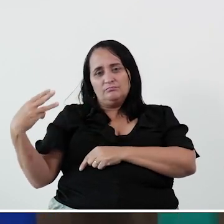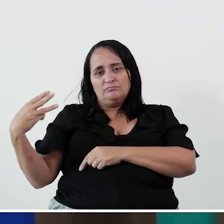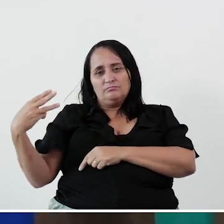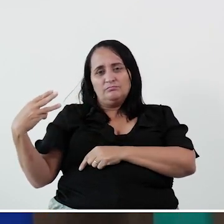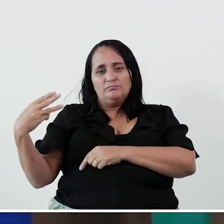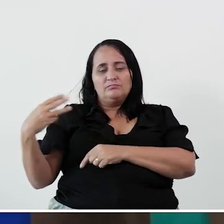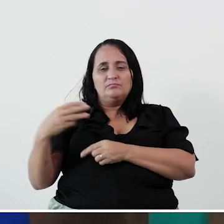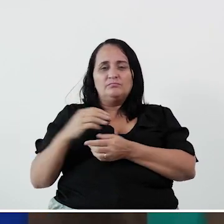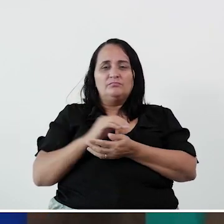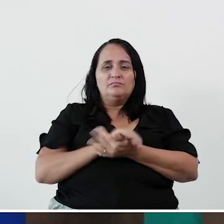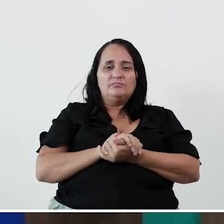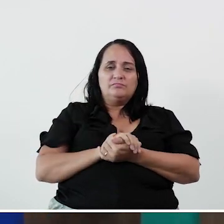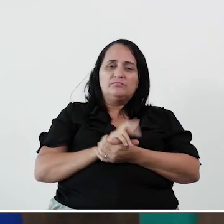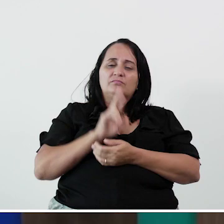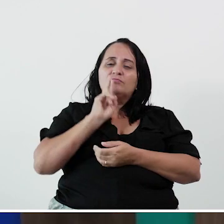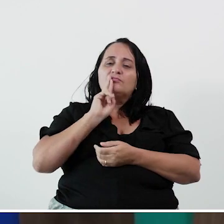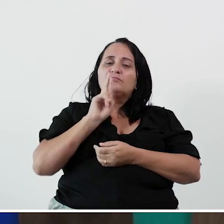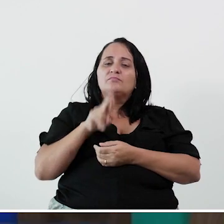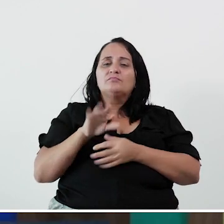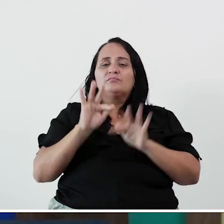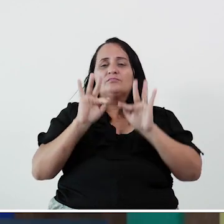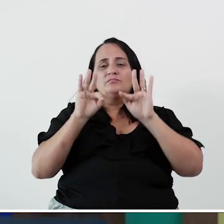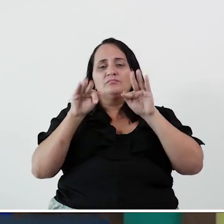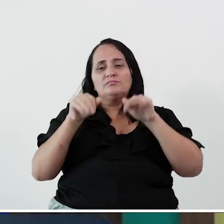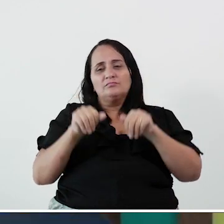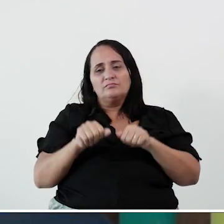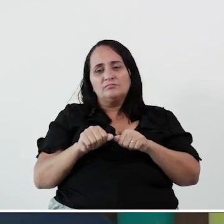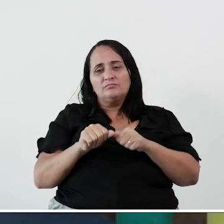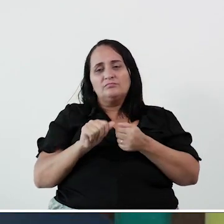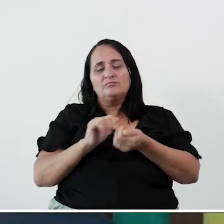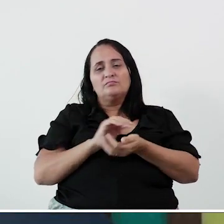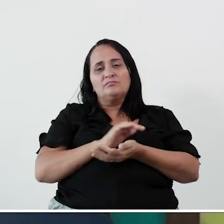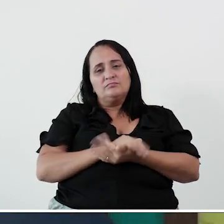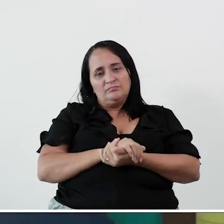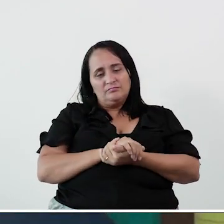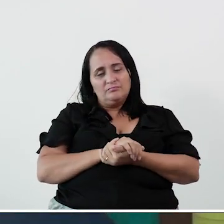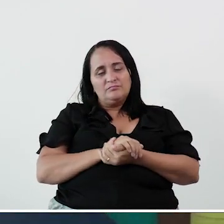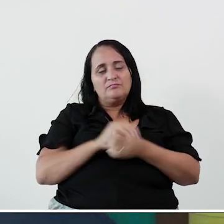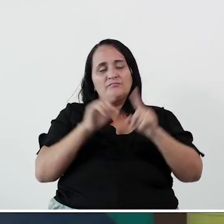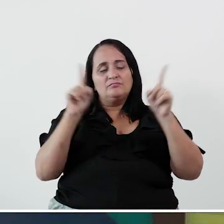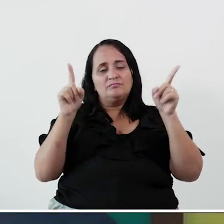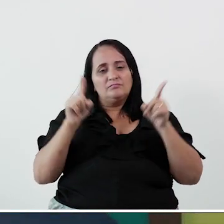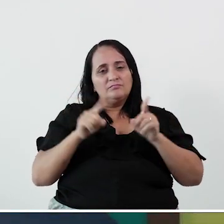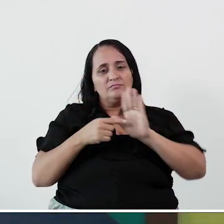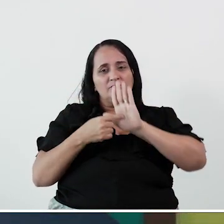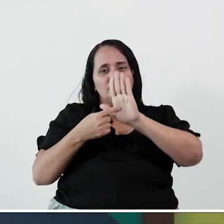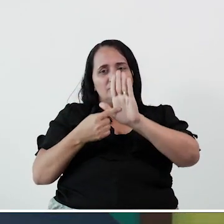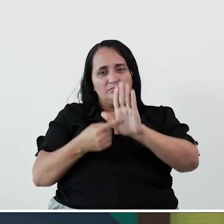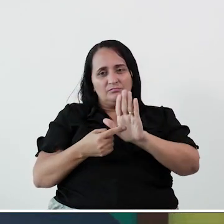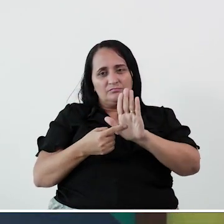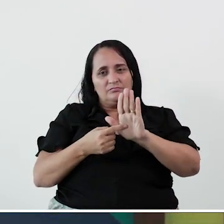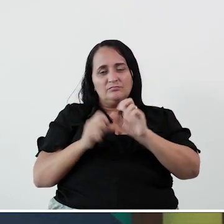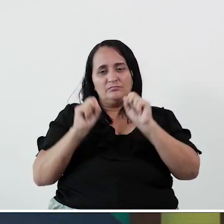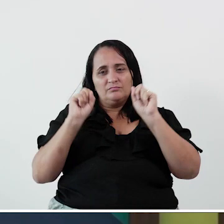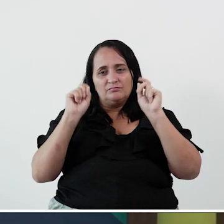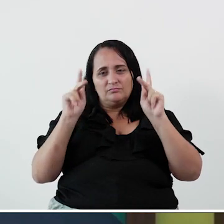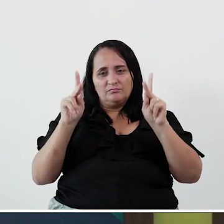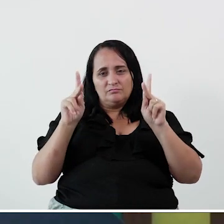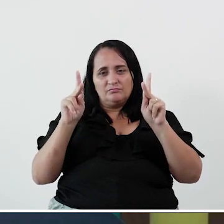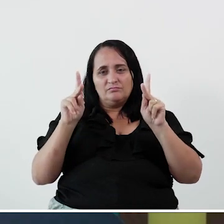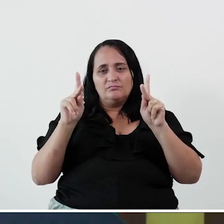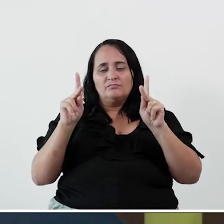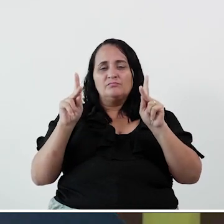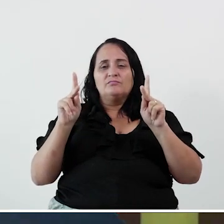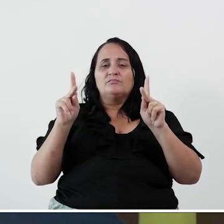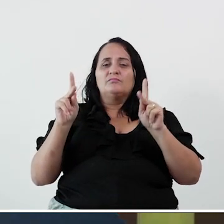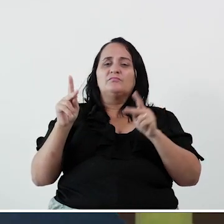Menos 3 é o resultado final da nossa expressão numérica, ok?